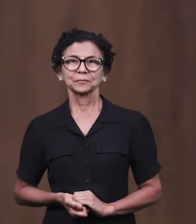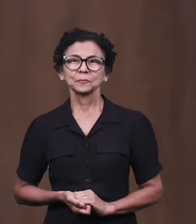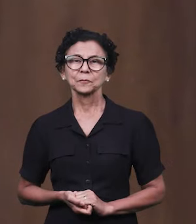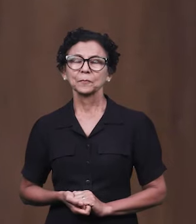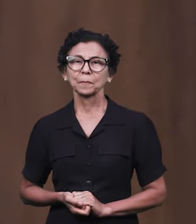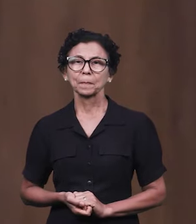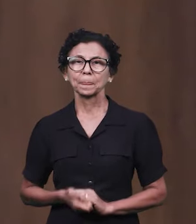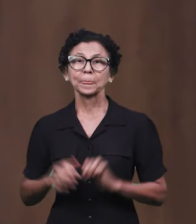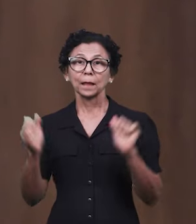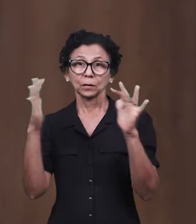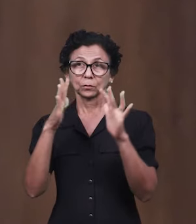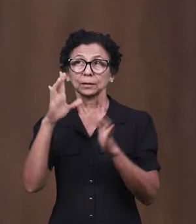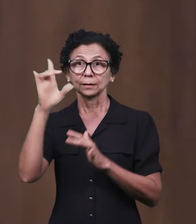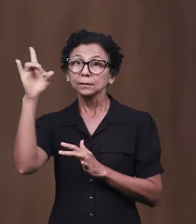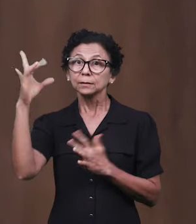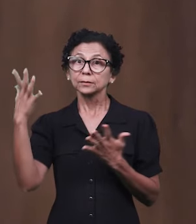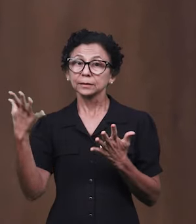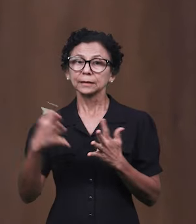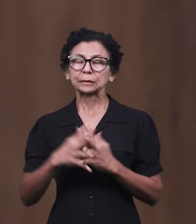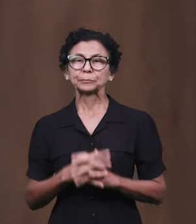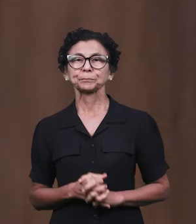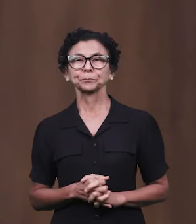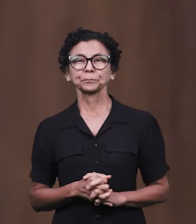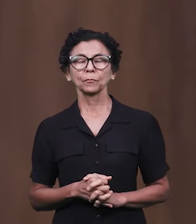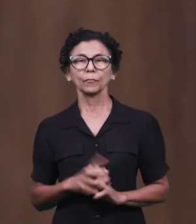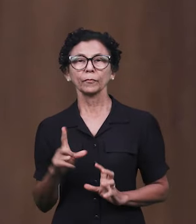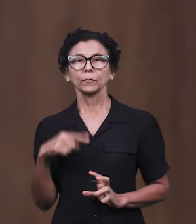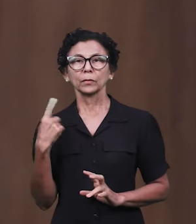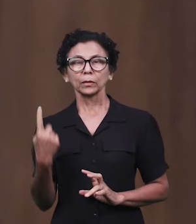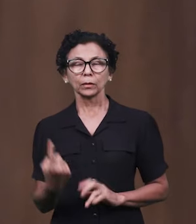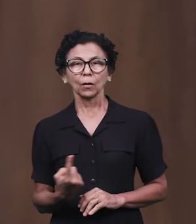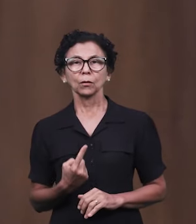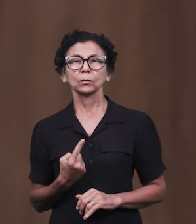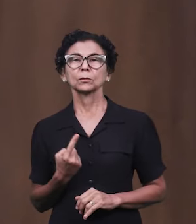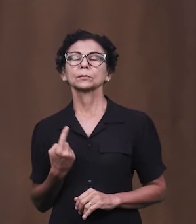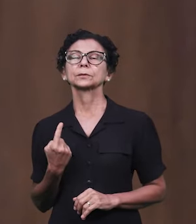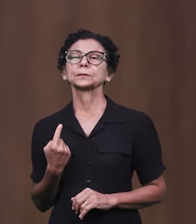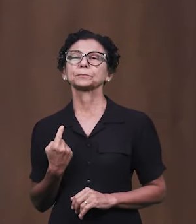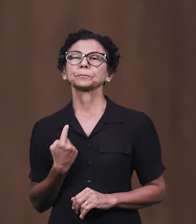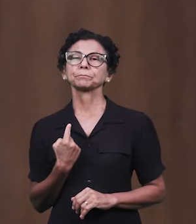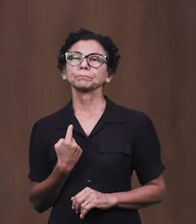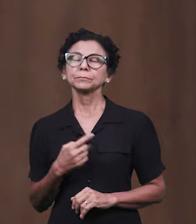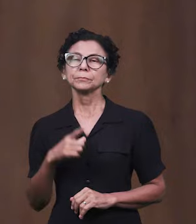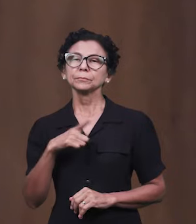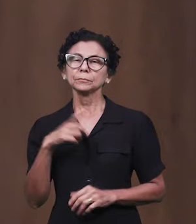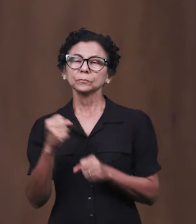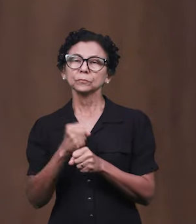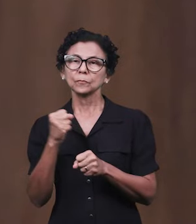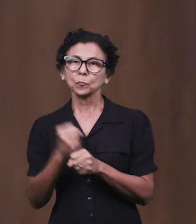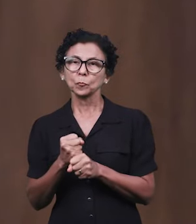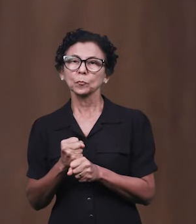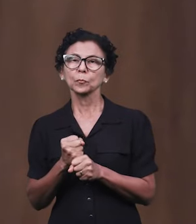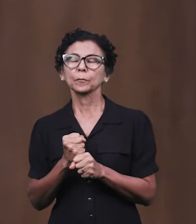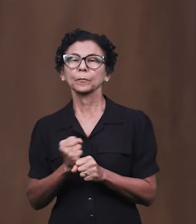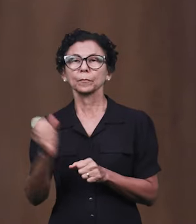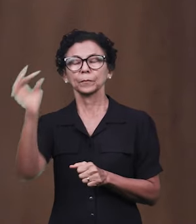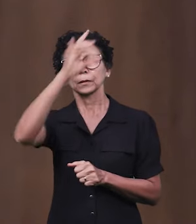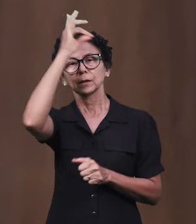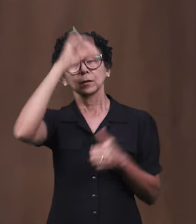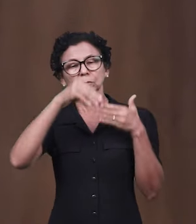nós estamos numa obra onde nós temos o Espírito Santo que nos conduz, tudo feito na